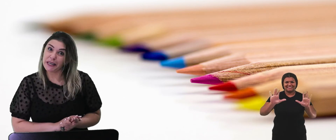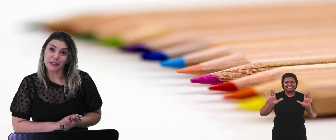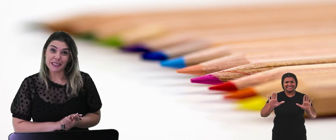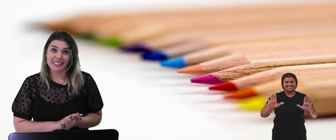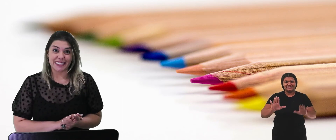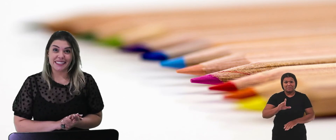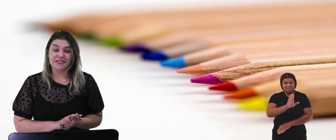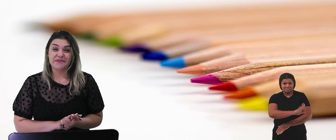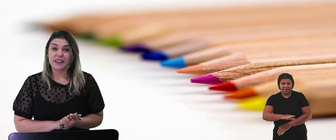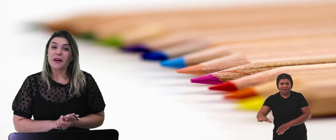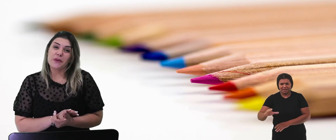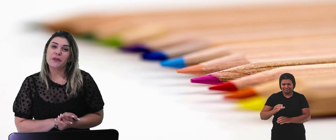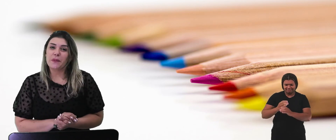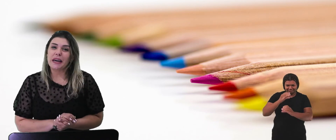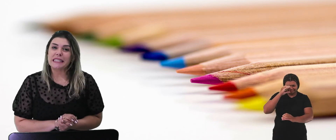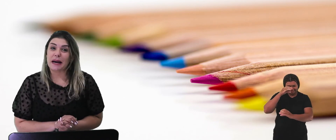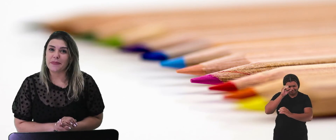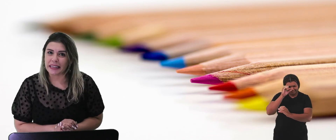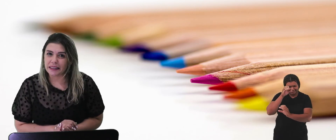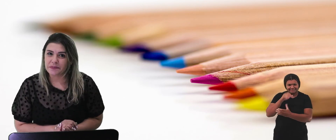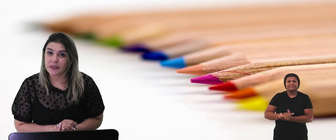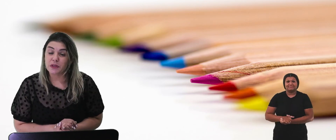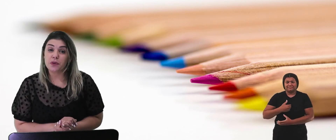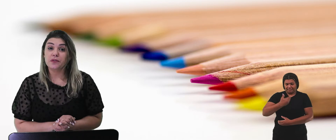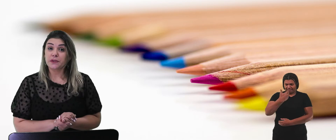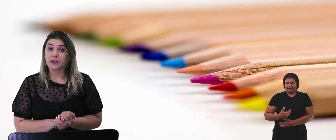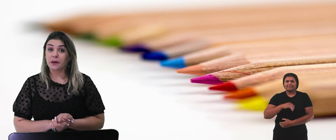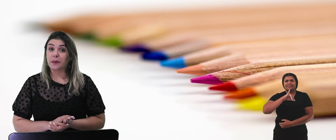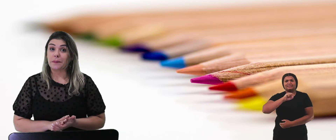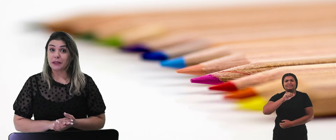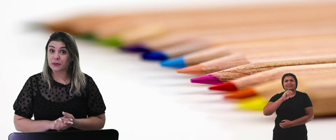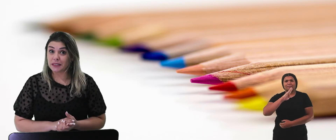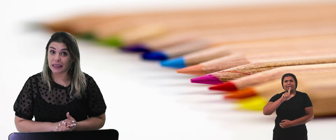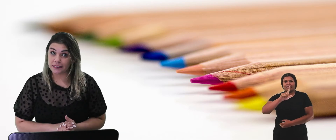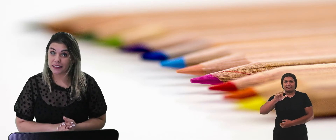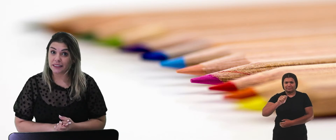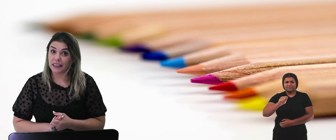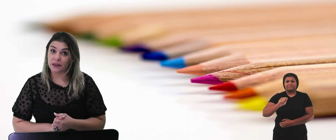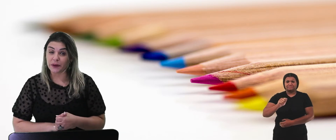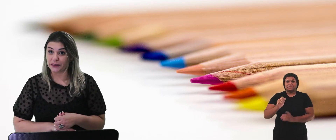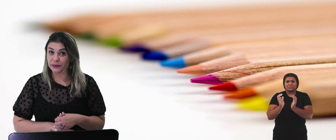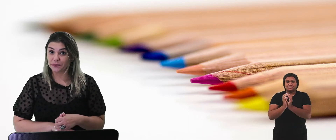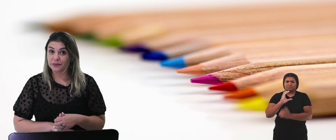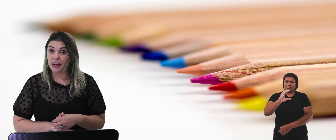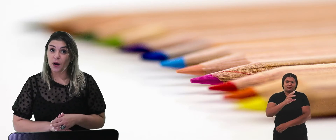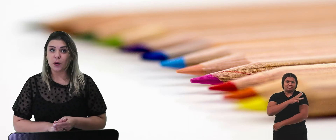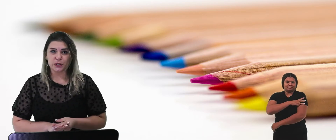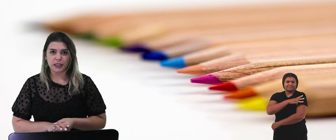pequenos cientistas! Meu nome é Isabela, sou professora do agrupamento C, terceiro